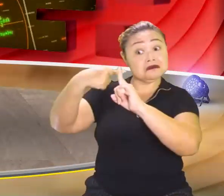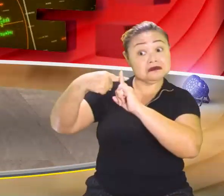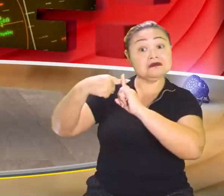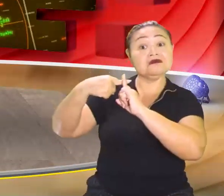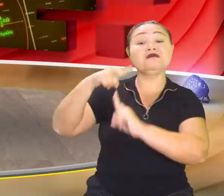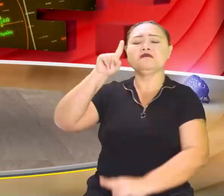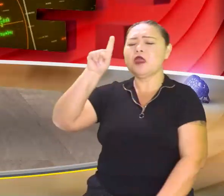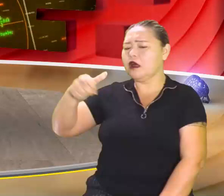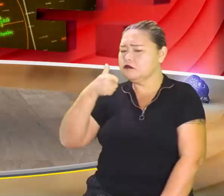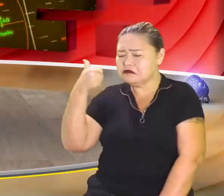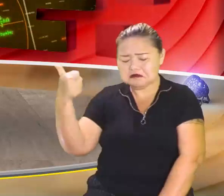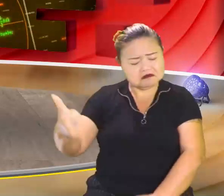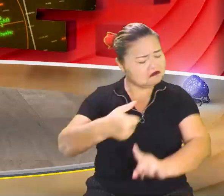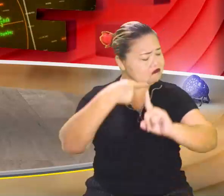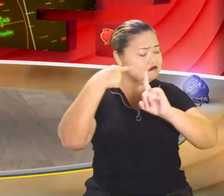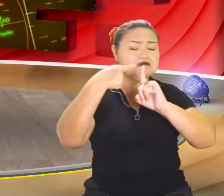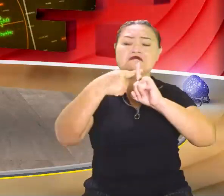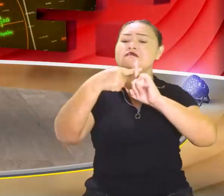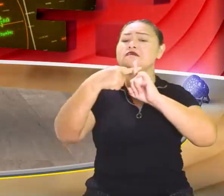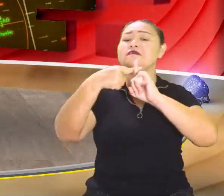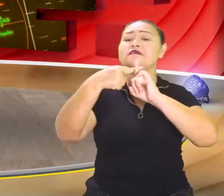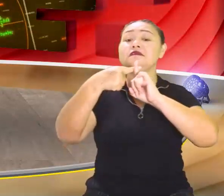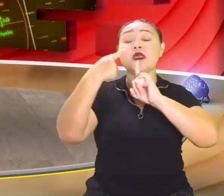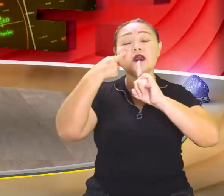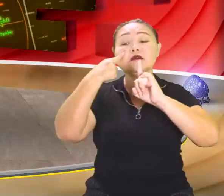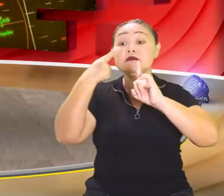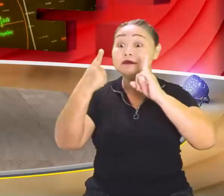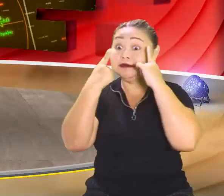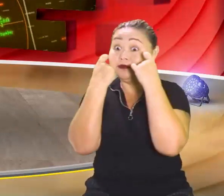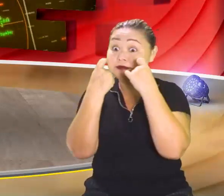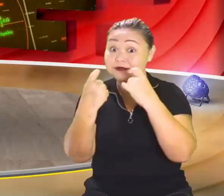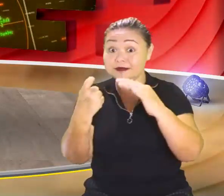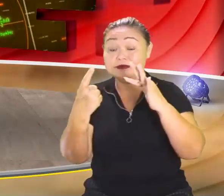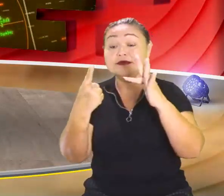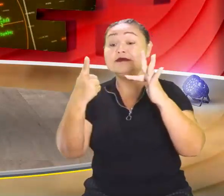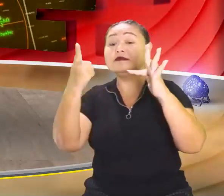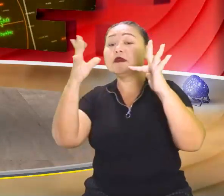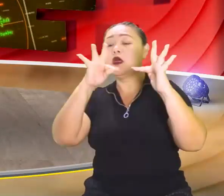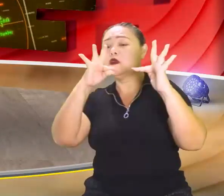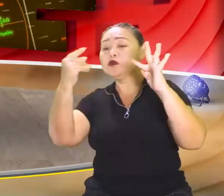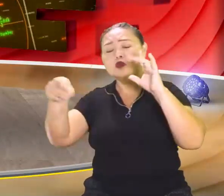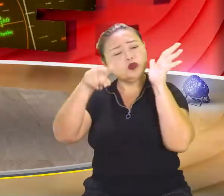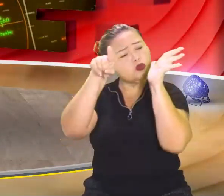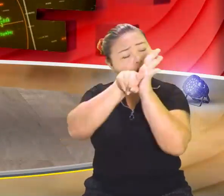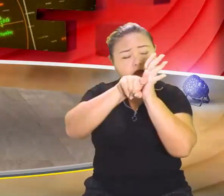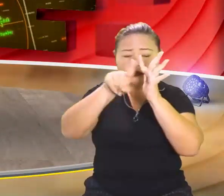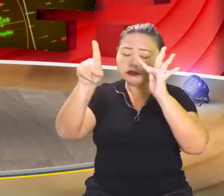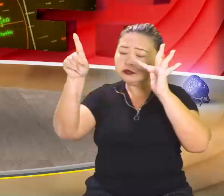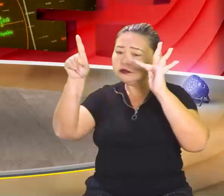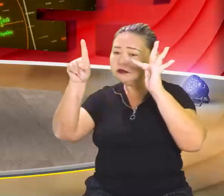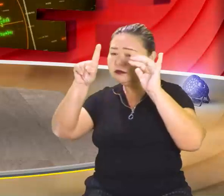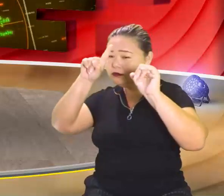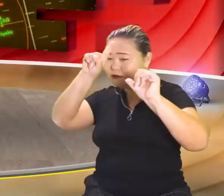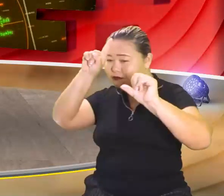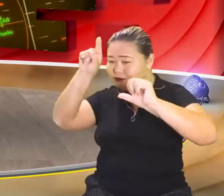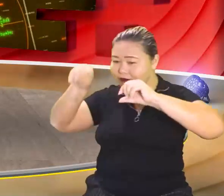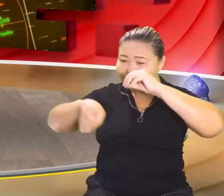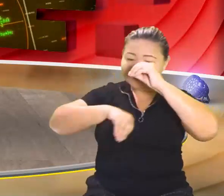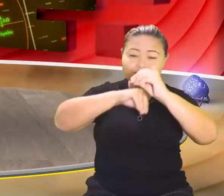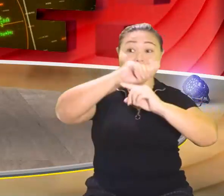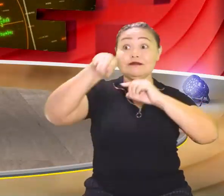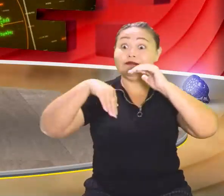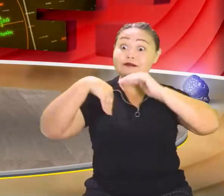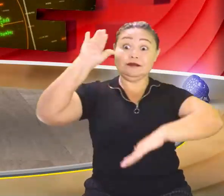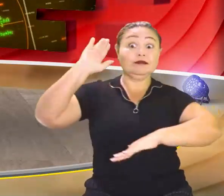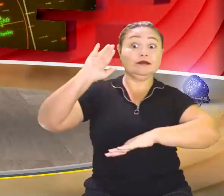né, professor Maurício? Super positiva. Olha que coisa interessante, ele pega tudo que é negativo e dá uma